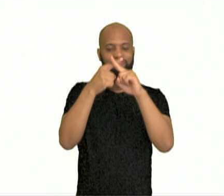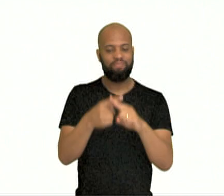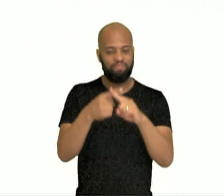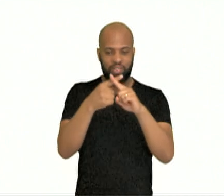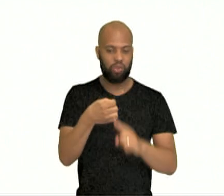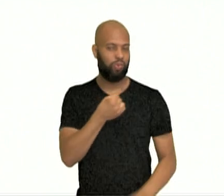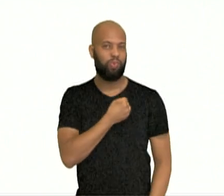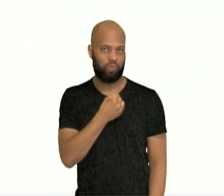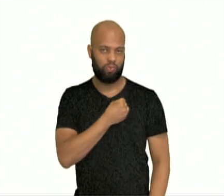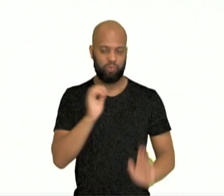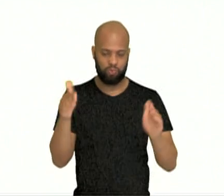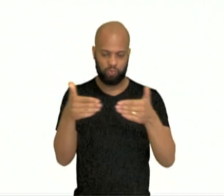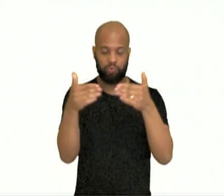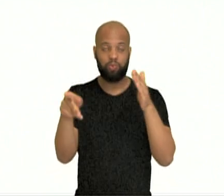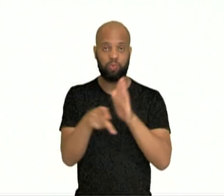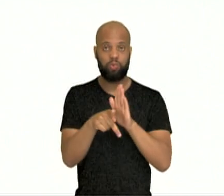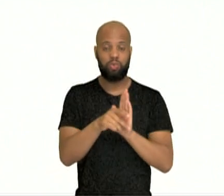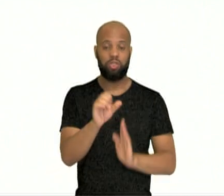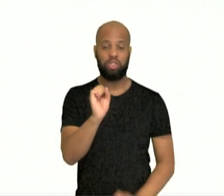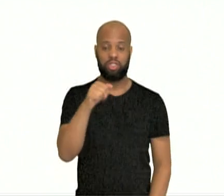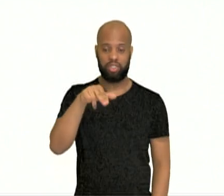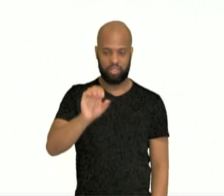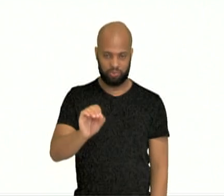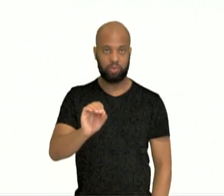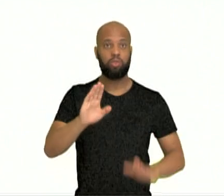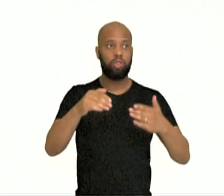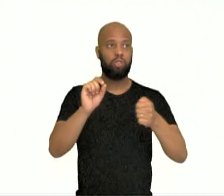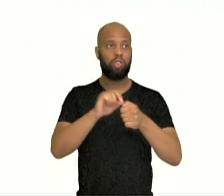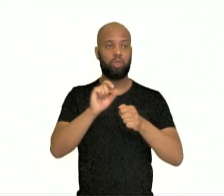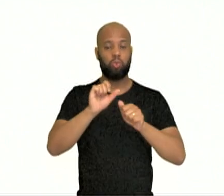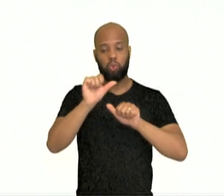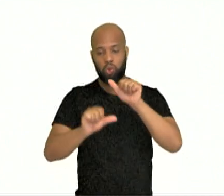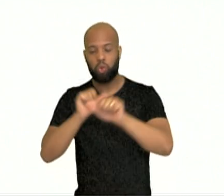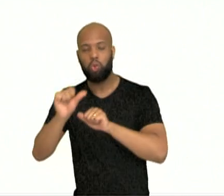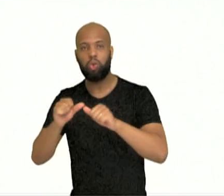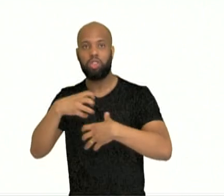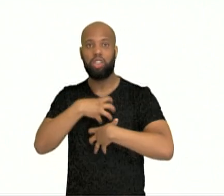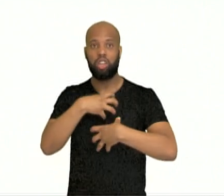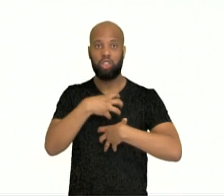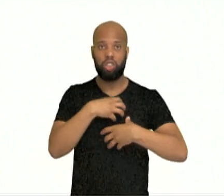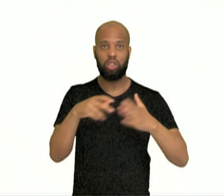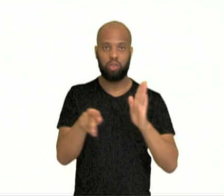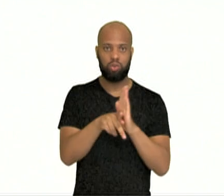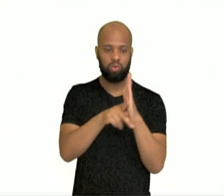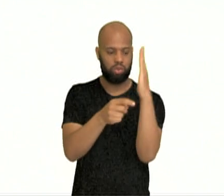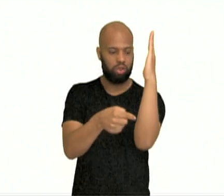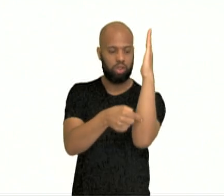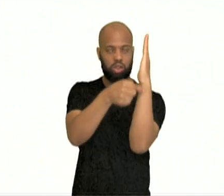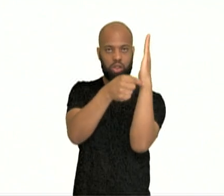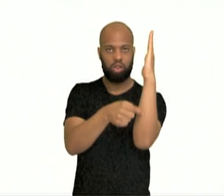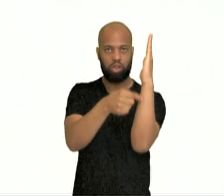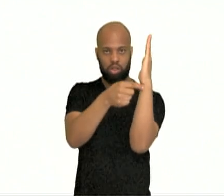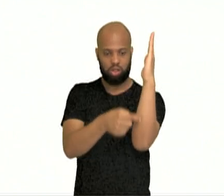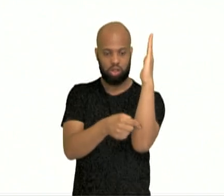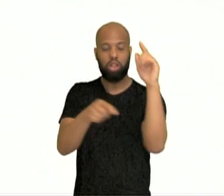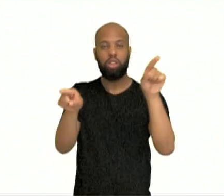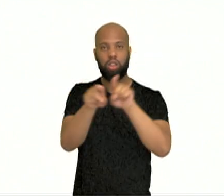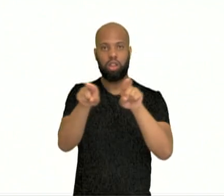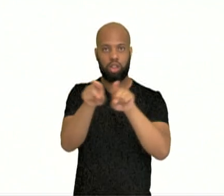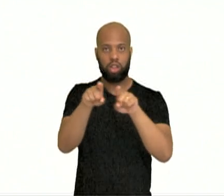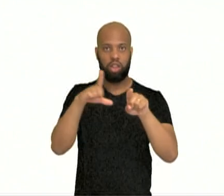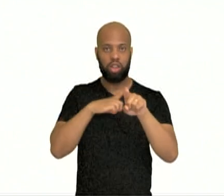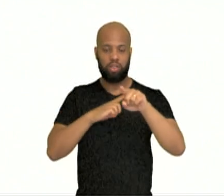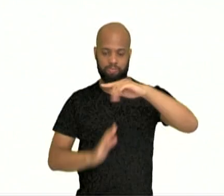valor correspondente ali à função seno. Ele altera a imagem e a amplitude. Olha que interessante, né? Ele